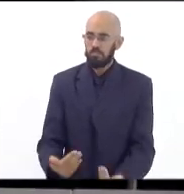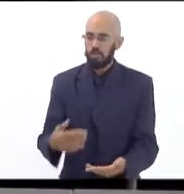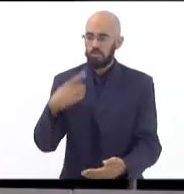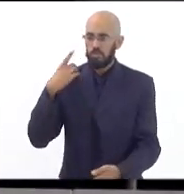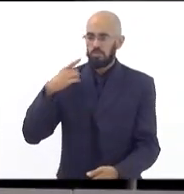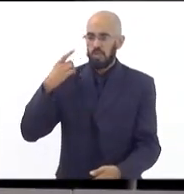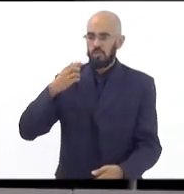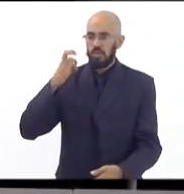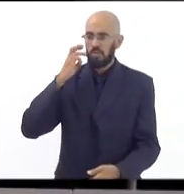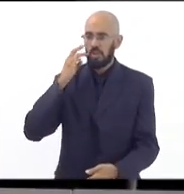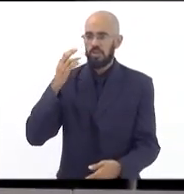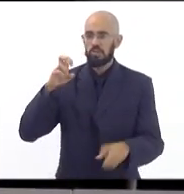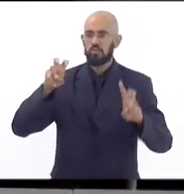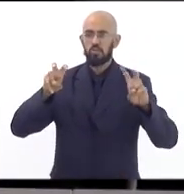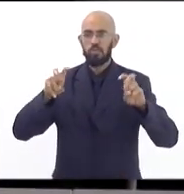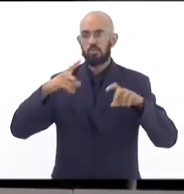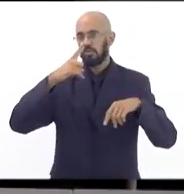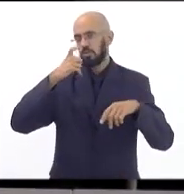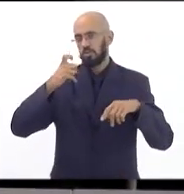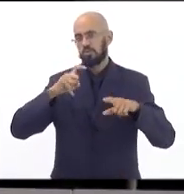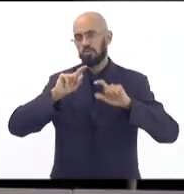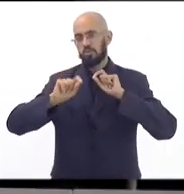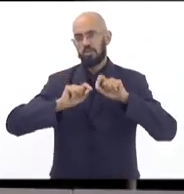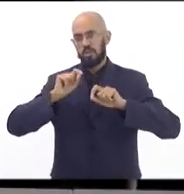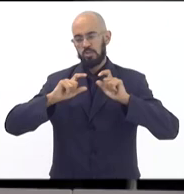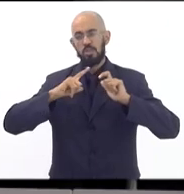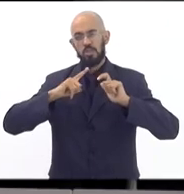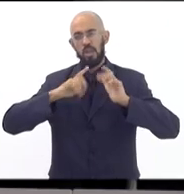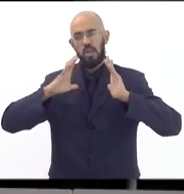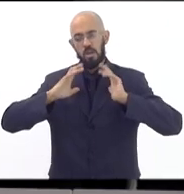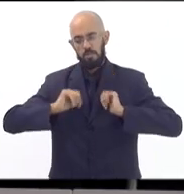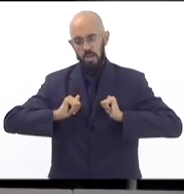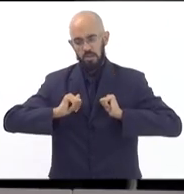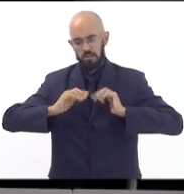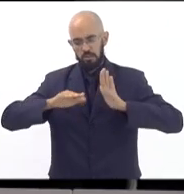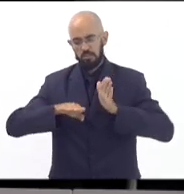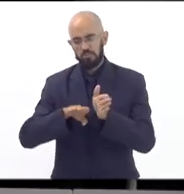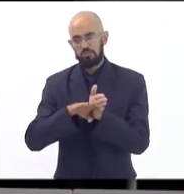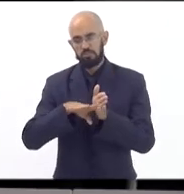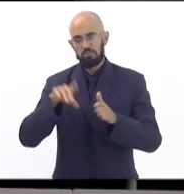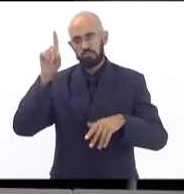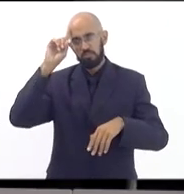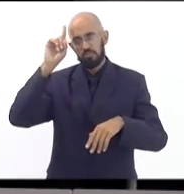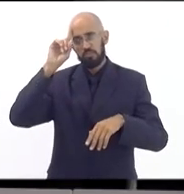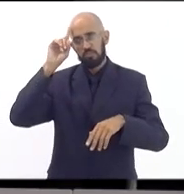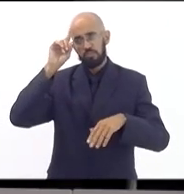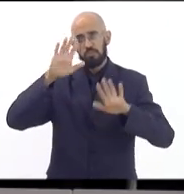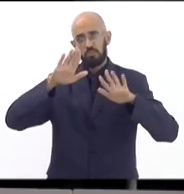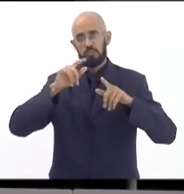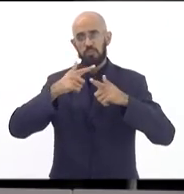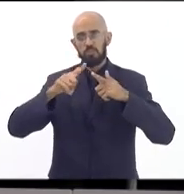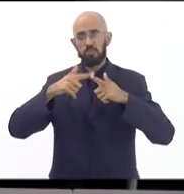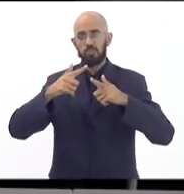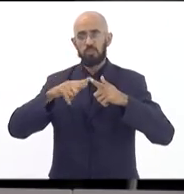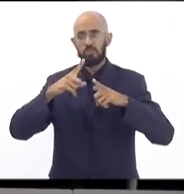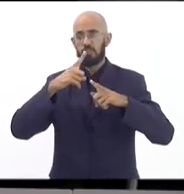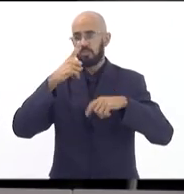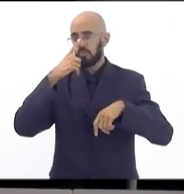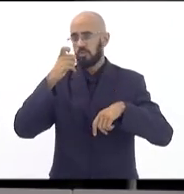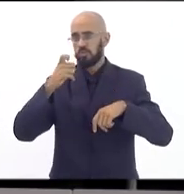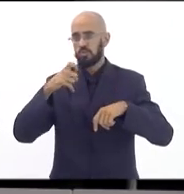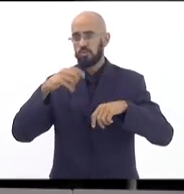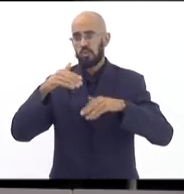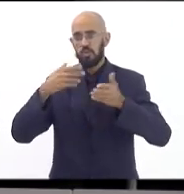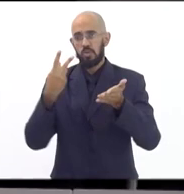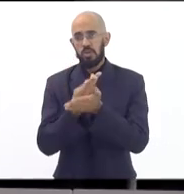relação ao lixo temos limpeza nas estações e é feito diariamente mas o grande problema do bicho ele